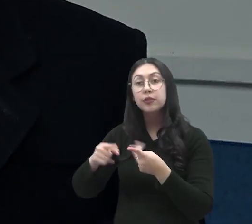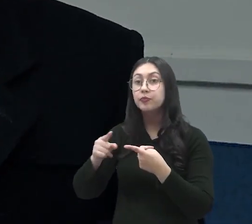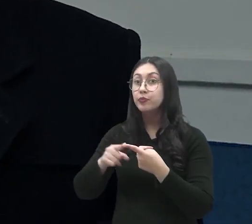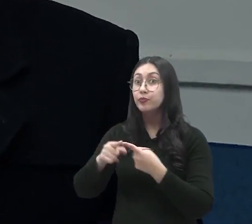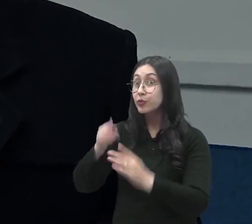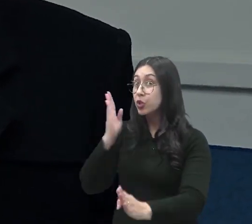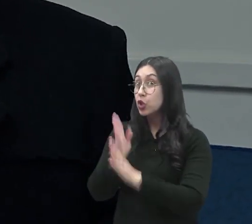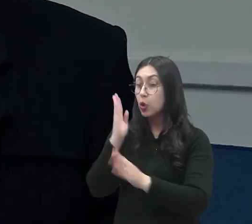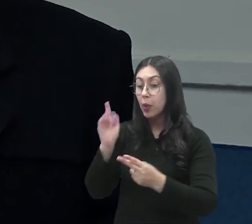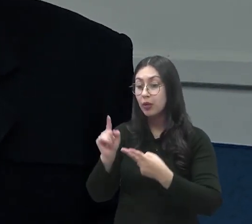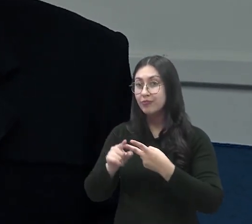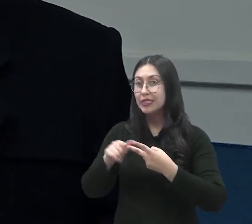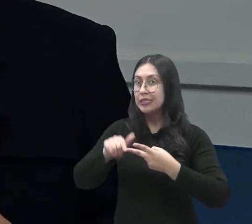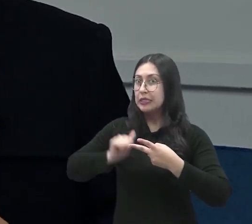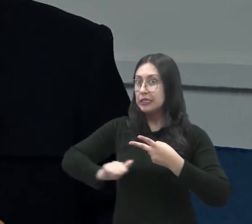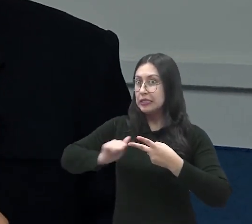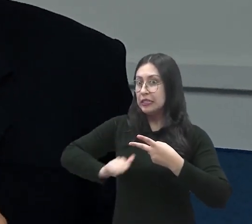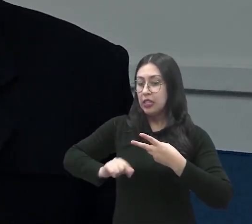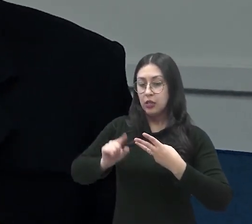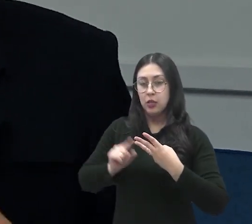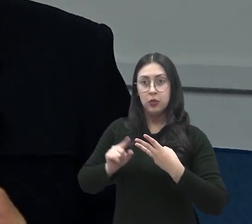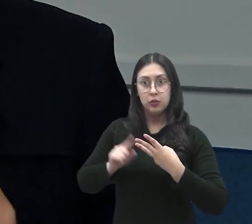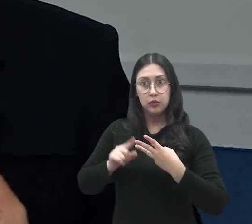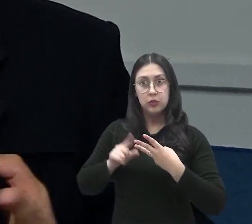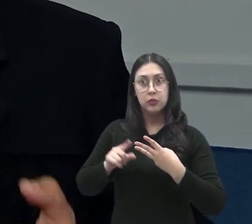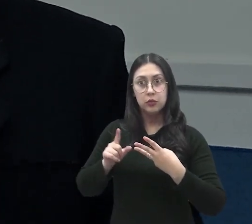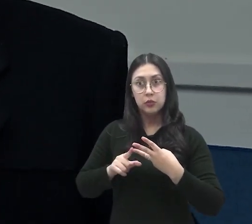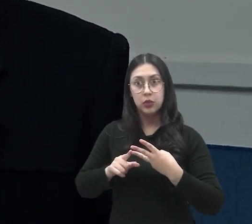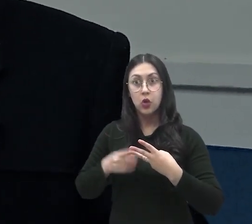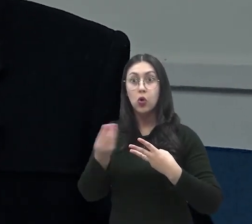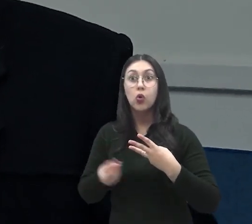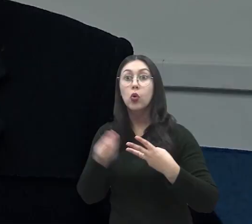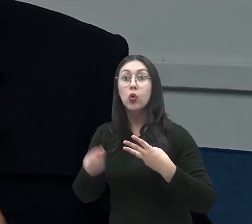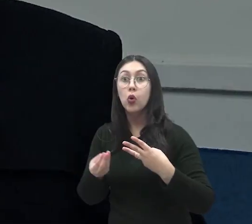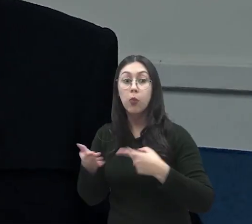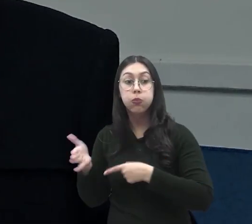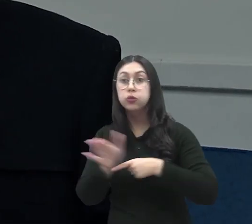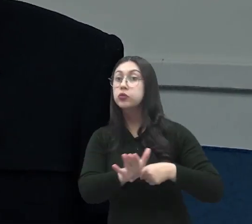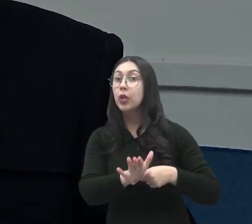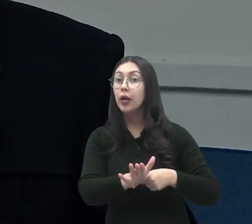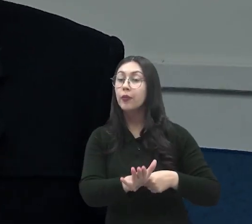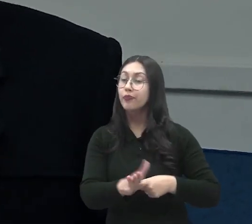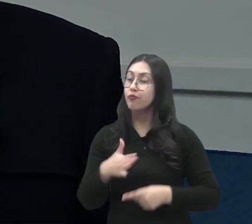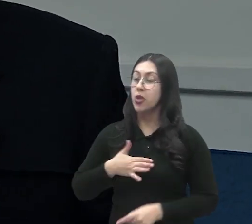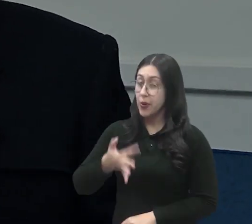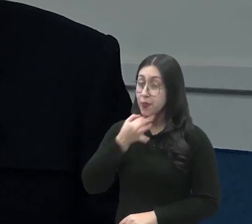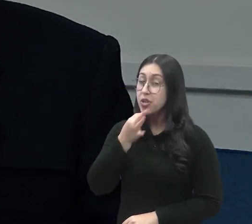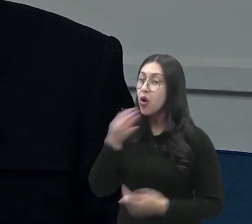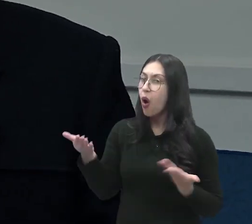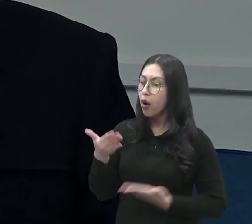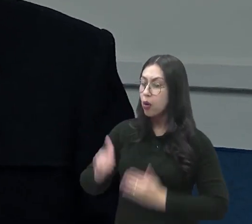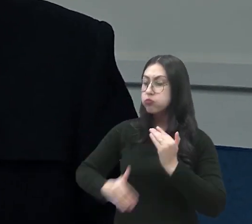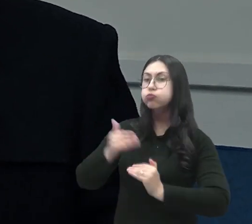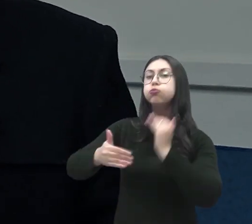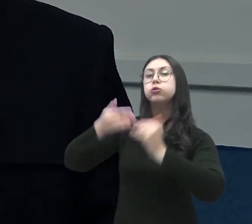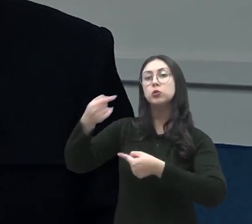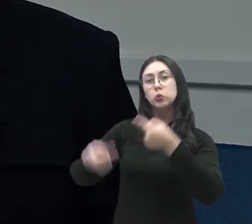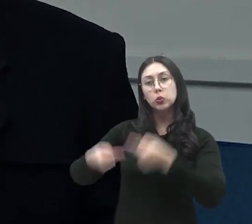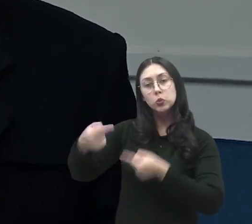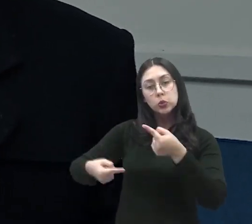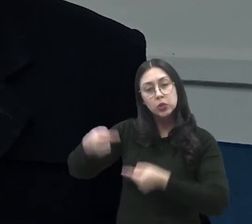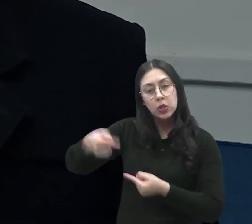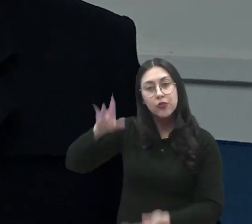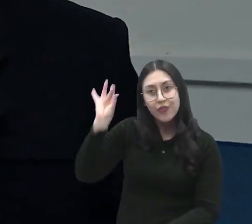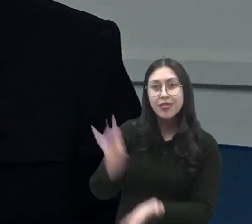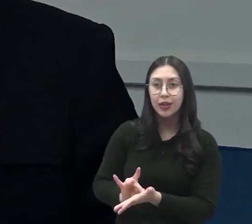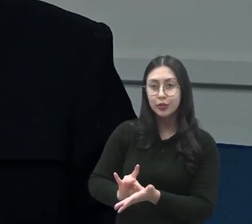pilares específicos, que é o diagnóstico, a inquietação e depois a disciplinação dessas pessoas, eu creio que agora a gente vai evoluir para que esse